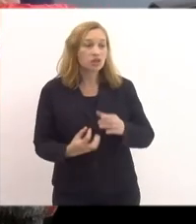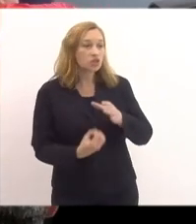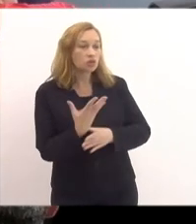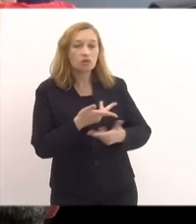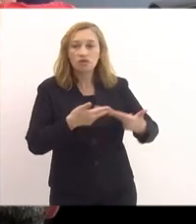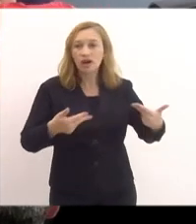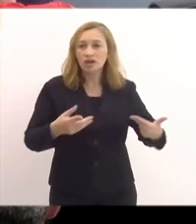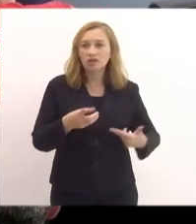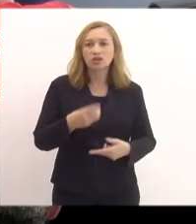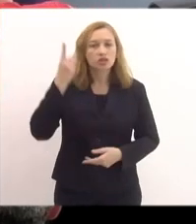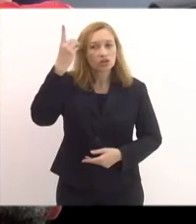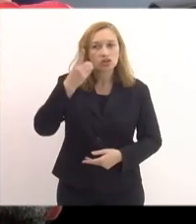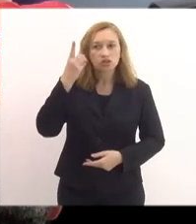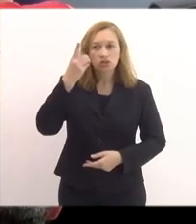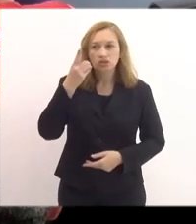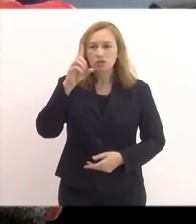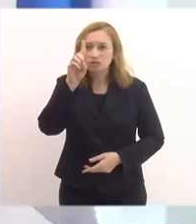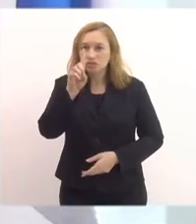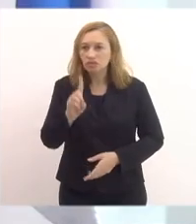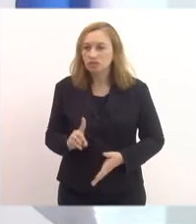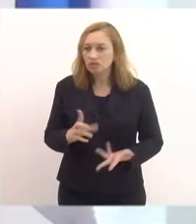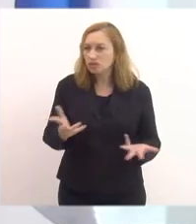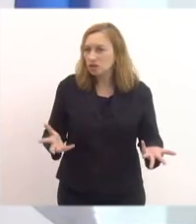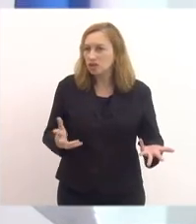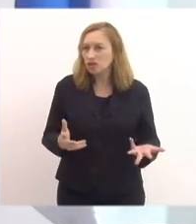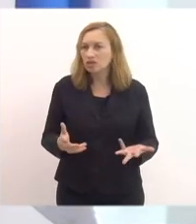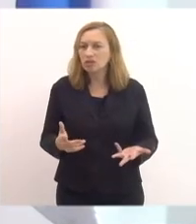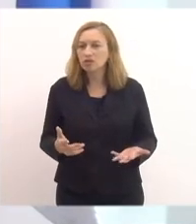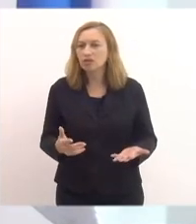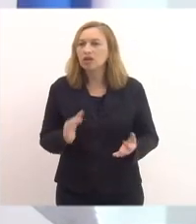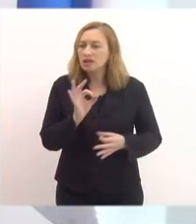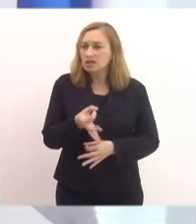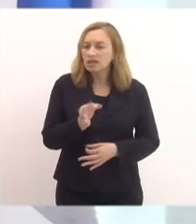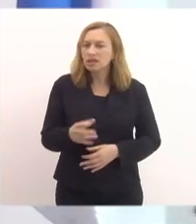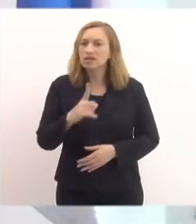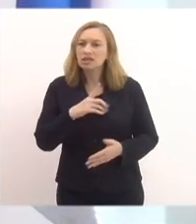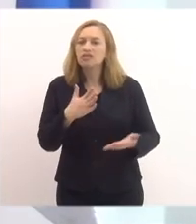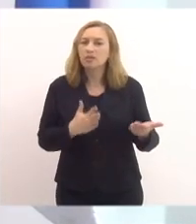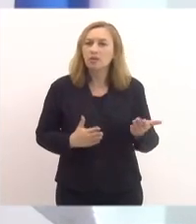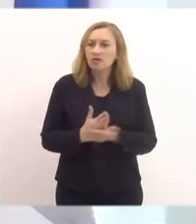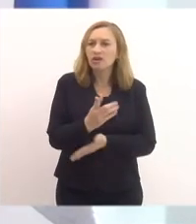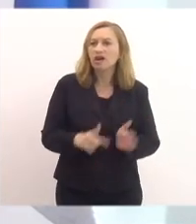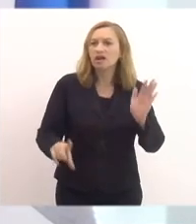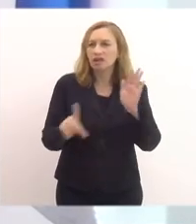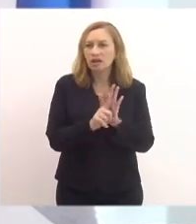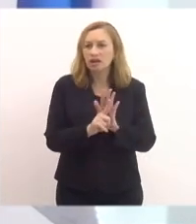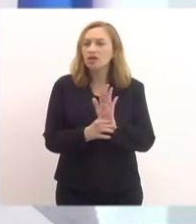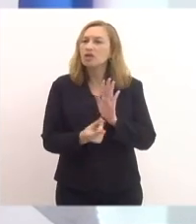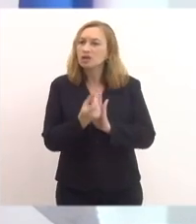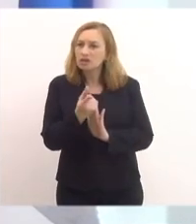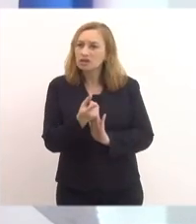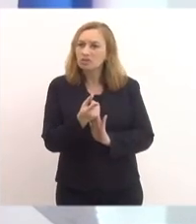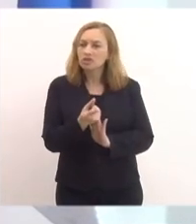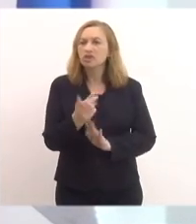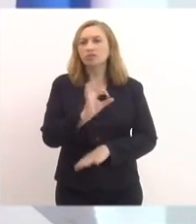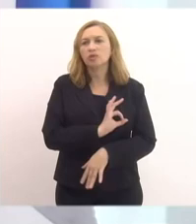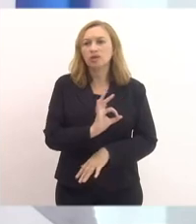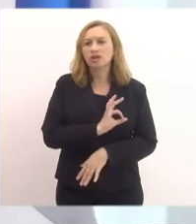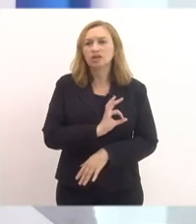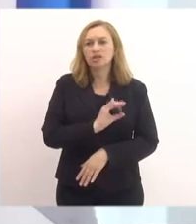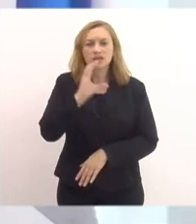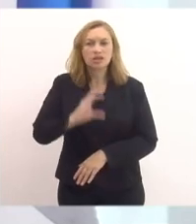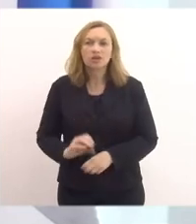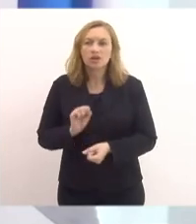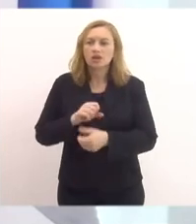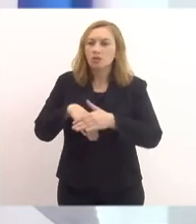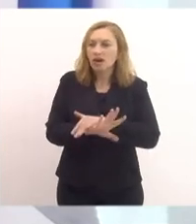o direito, sem comprometer o governo. E a gente hoje tem certeza que vamos aprovar a Lei Orgânica da Polícia Civil, aguardada há 200